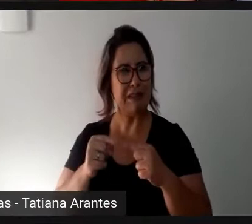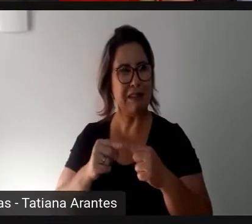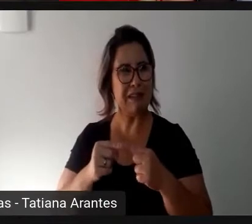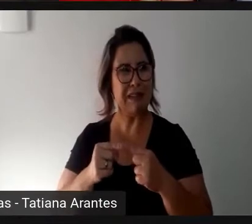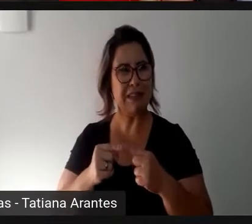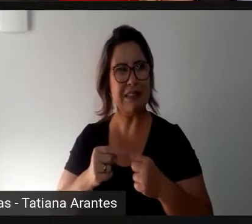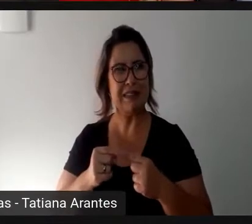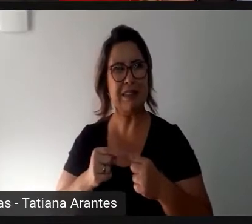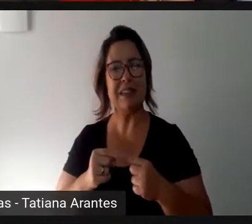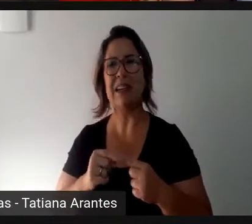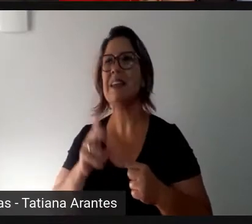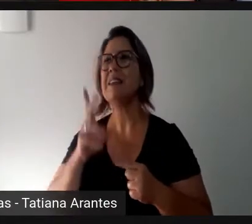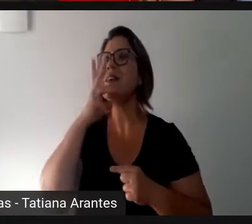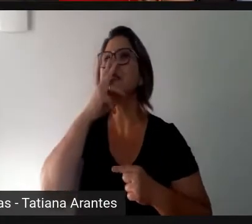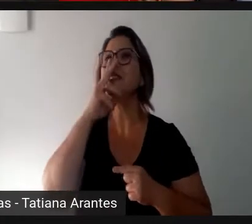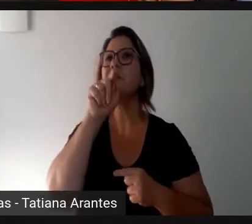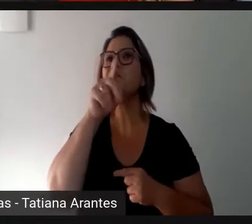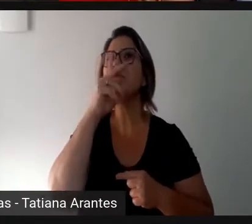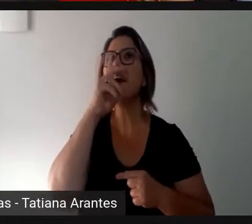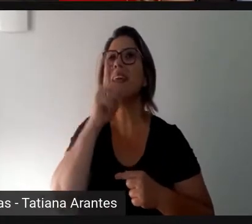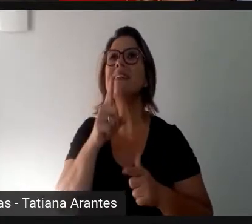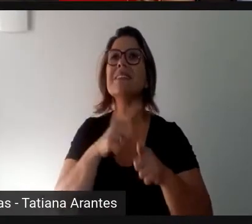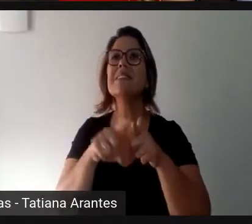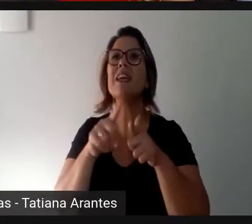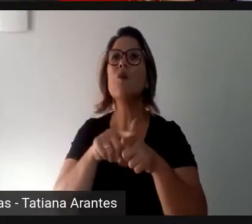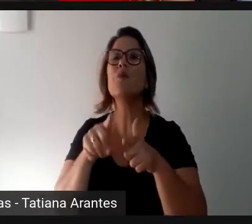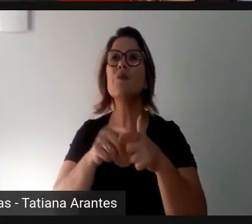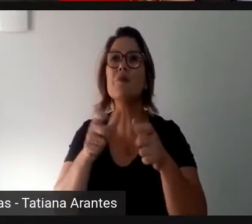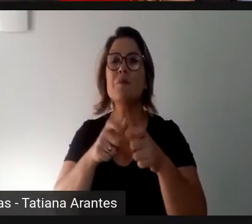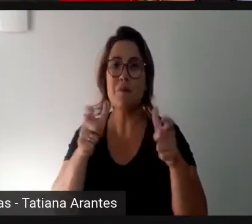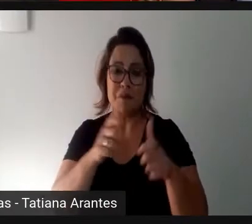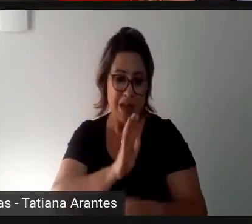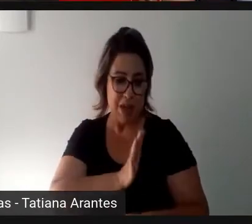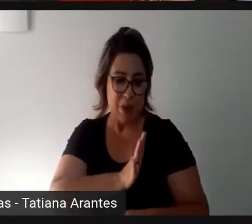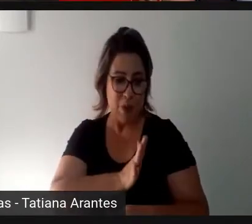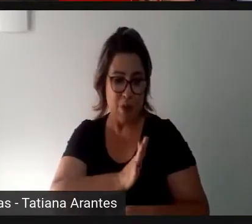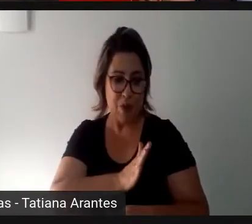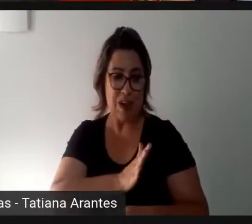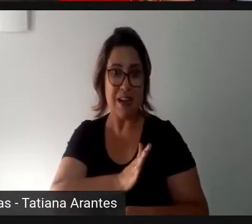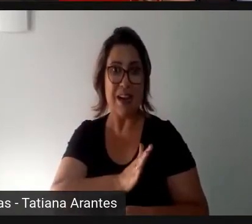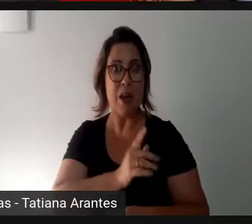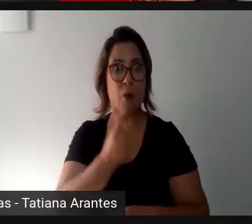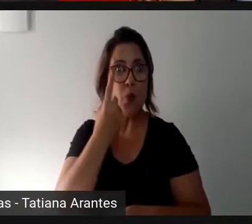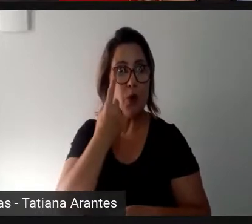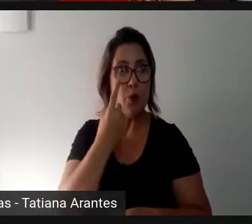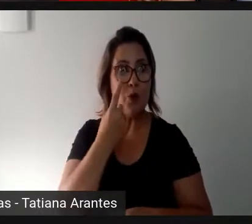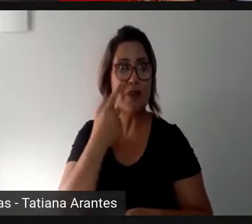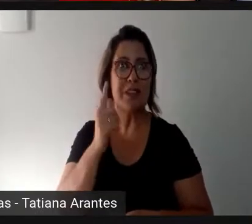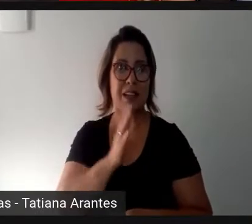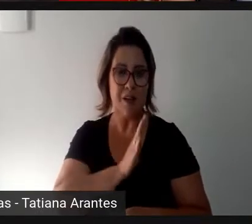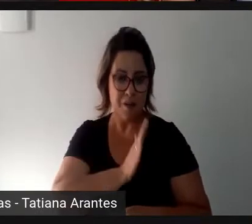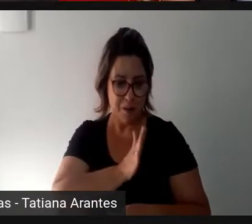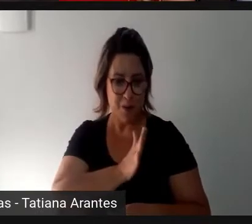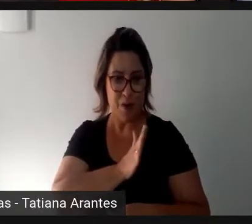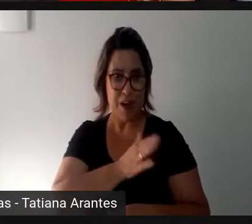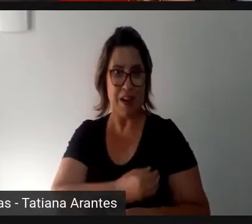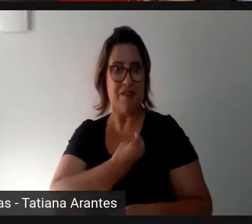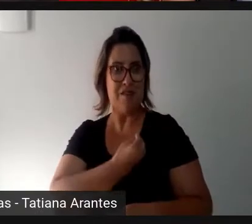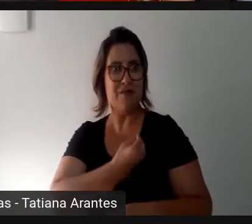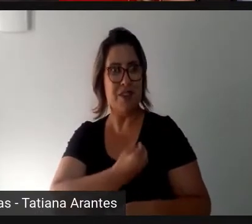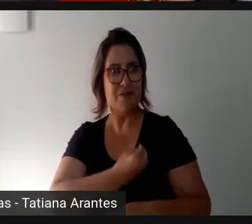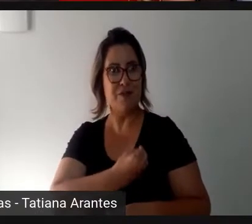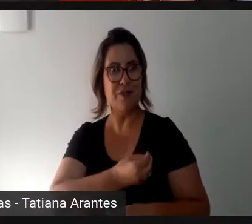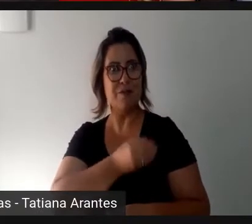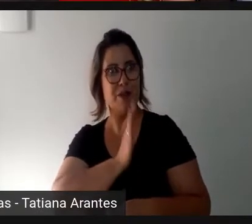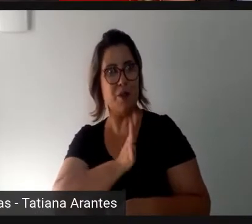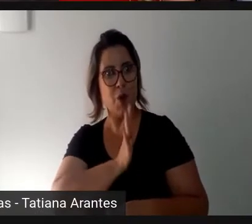é o coração de um programa de compliance. Ele é o coração, mas não é o único órgão. Tem outros órgãos que precisam funcionar junto